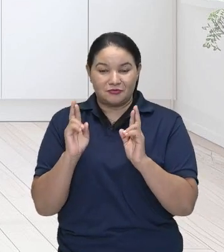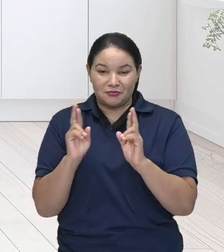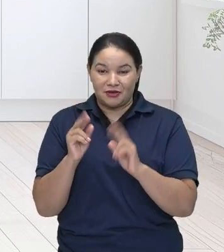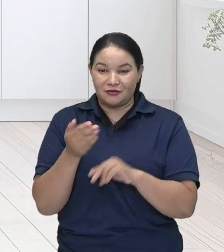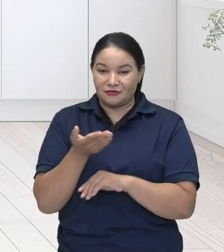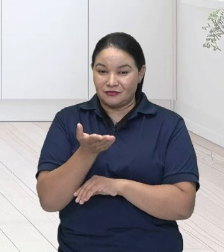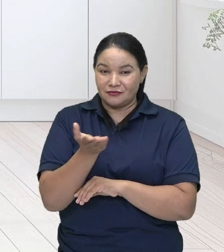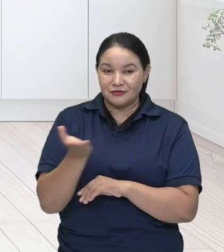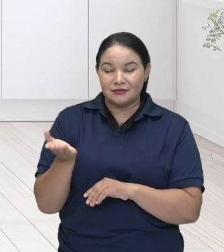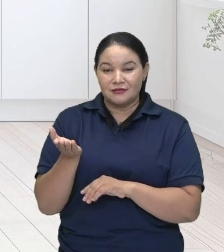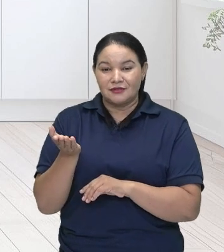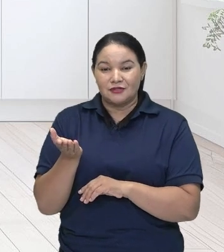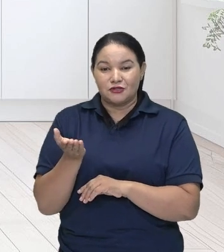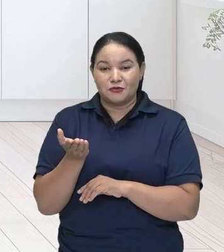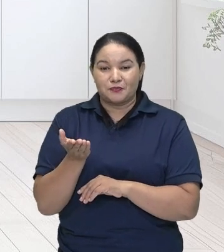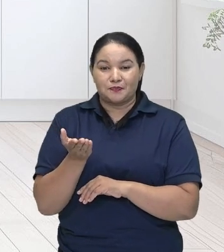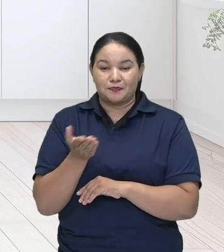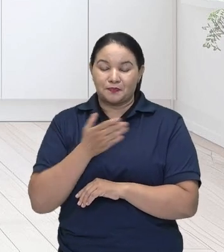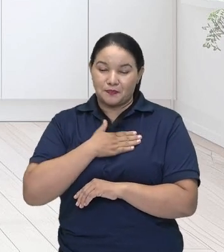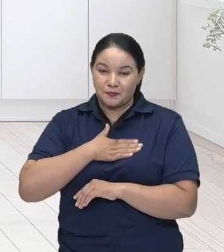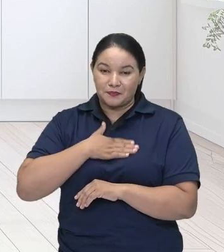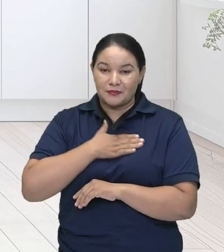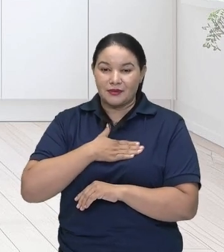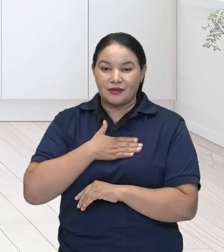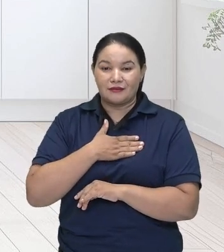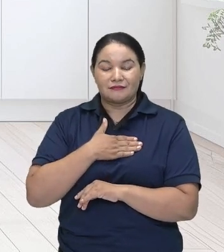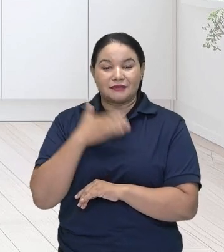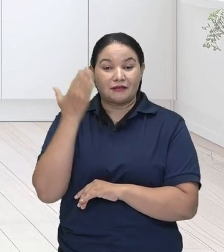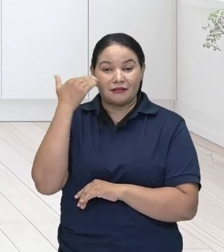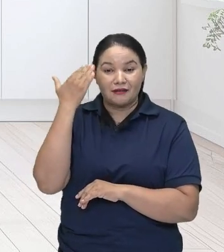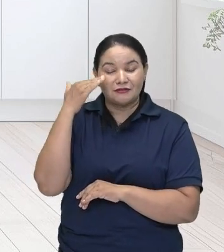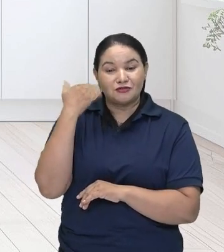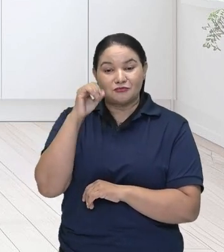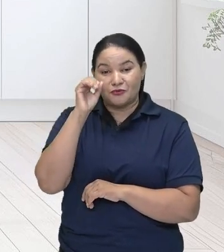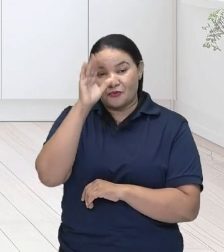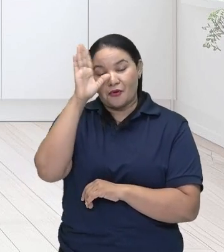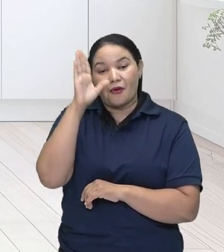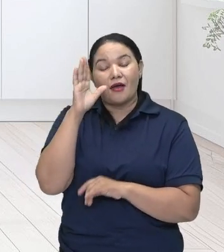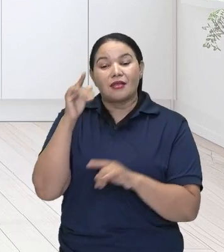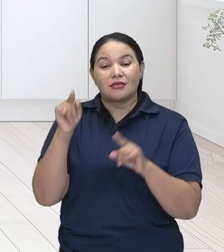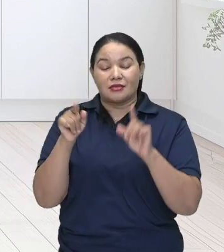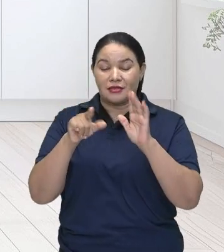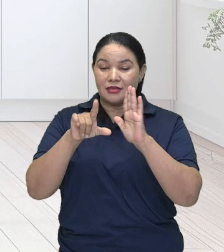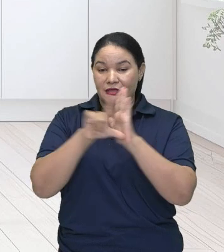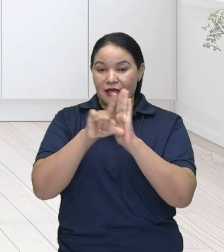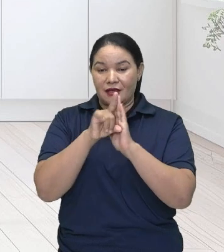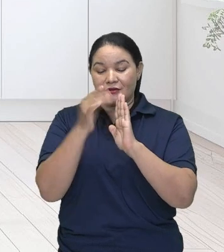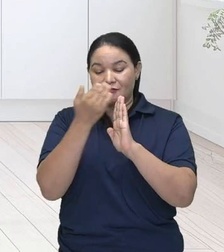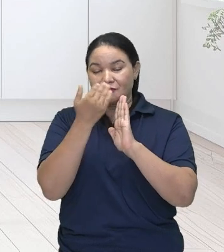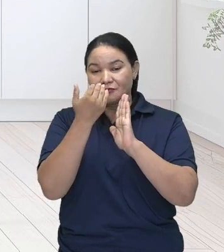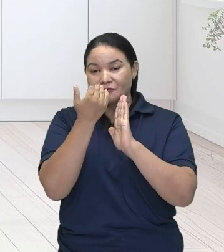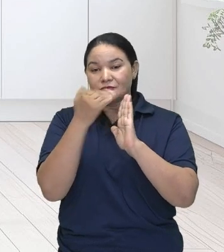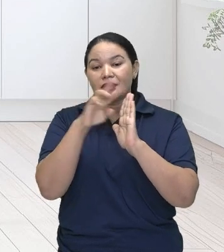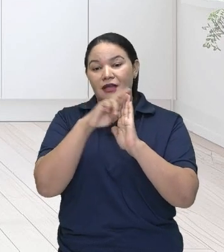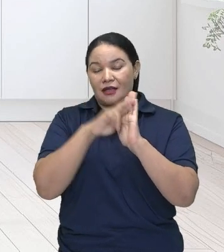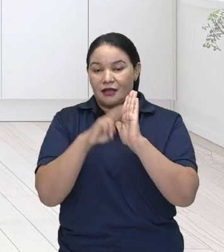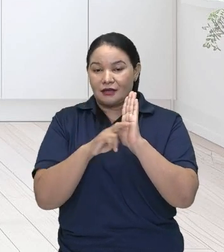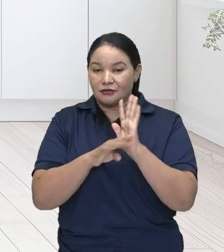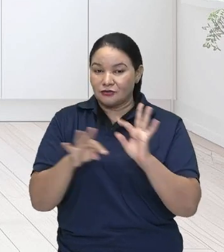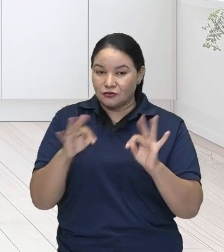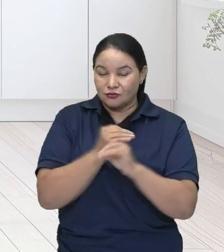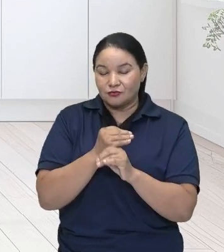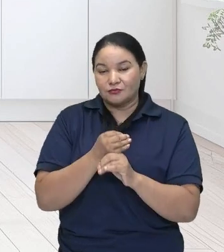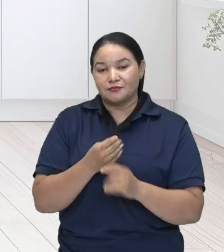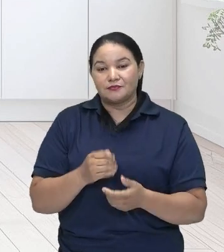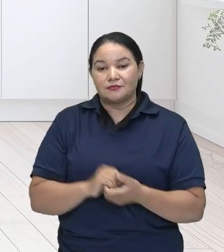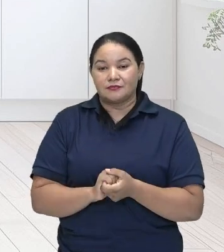vocês tenham gostado, tenham entendido essas leis poderais, né? Conhecida como leis poderais, conhecida